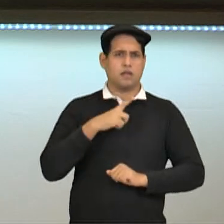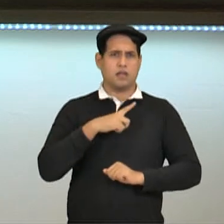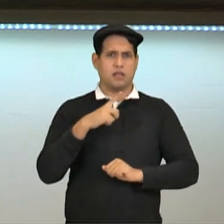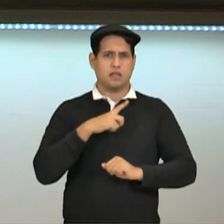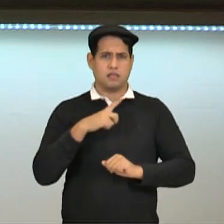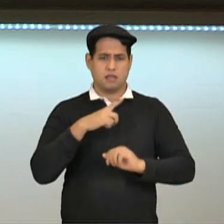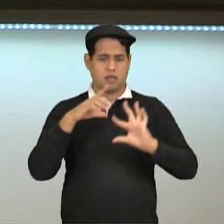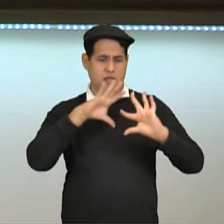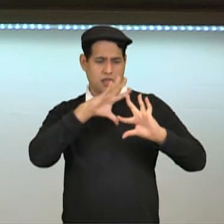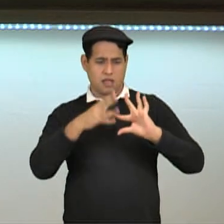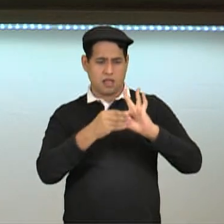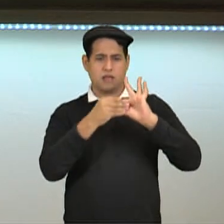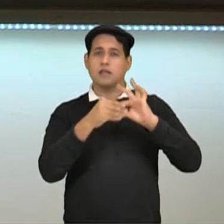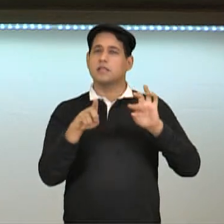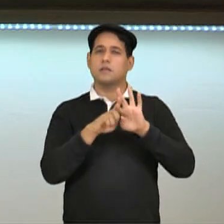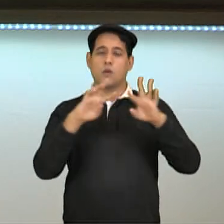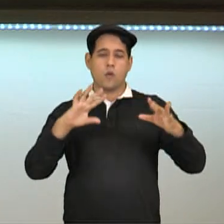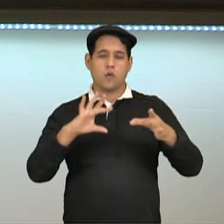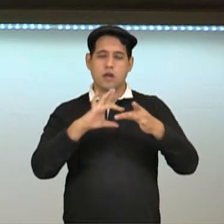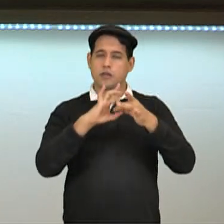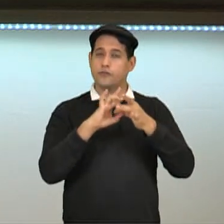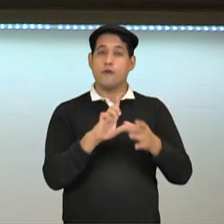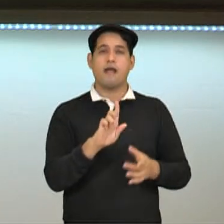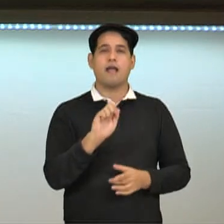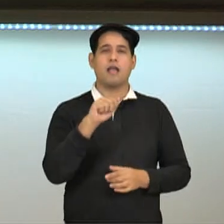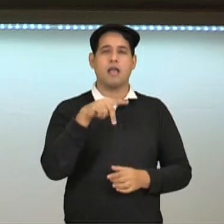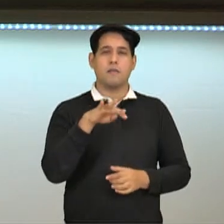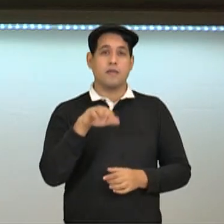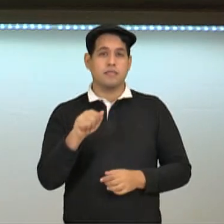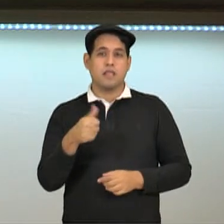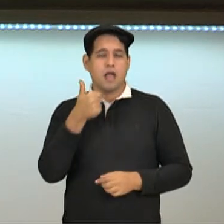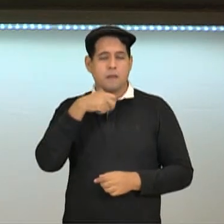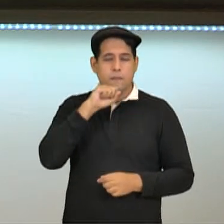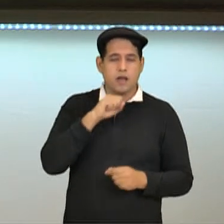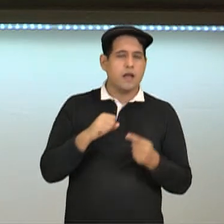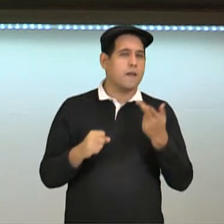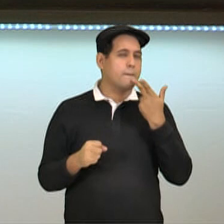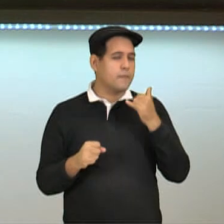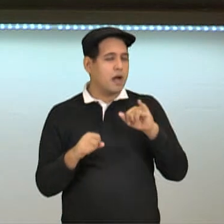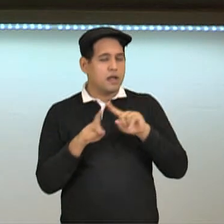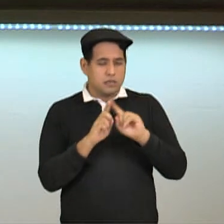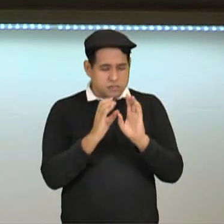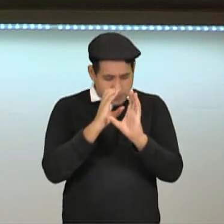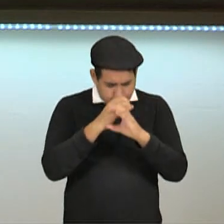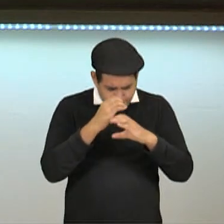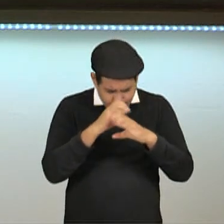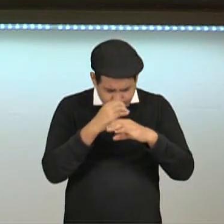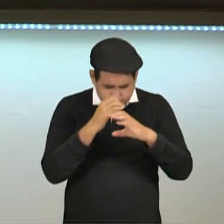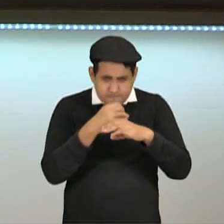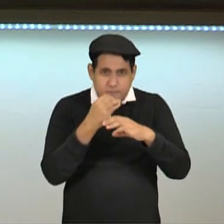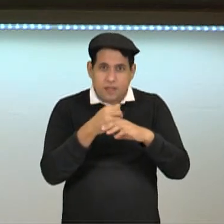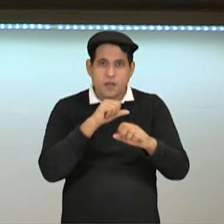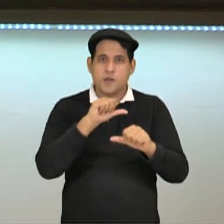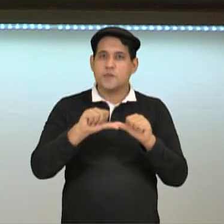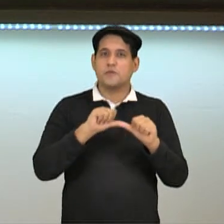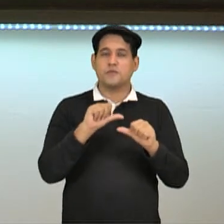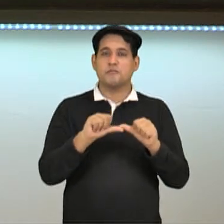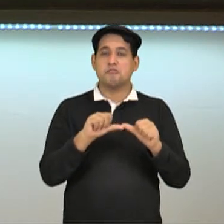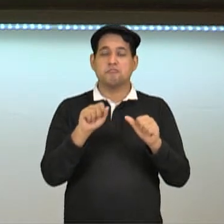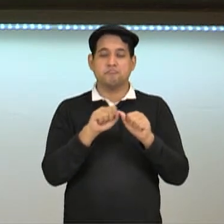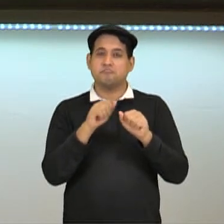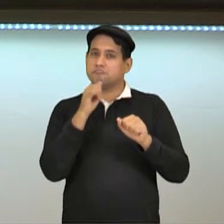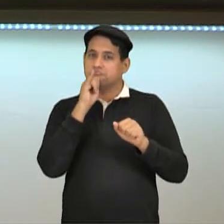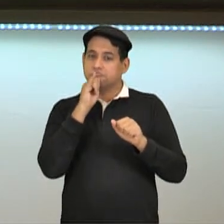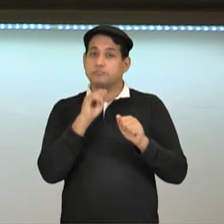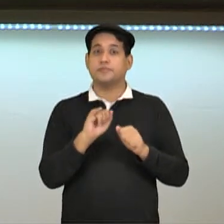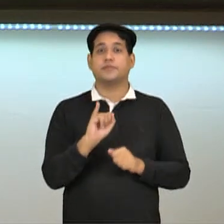Ele coletou os gametas do pai e da mãe e ele modificou em laboratório o embrião. Então, ele fez a fecundação